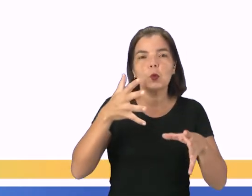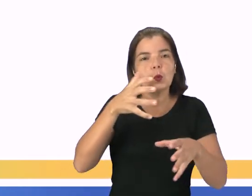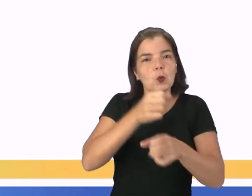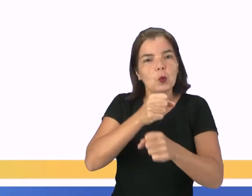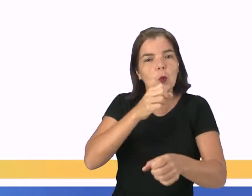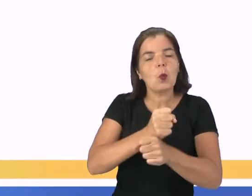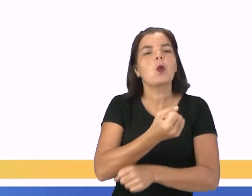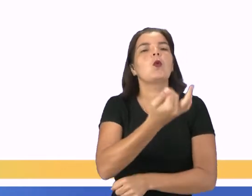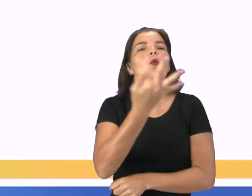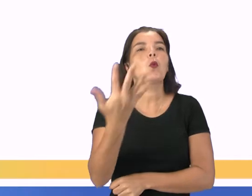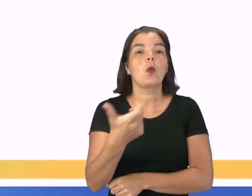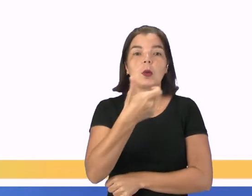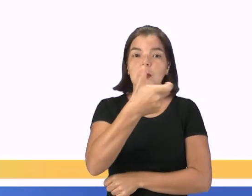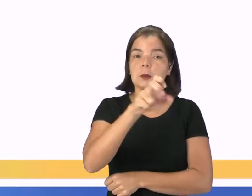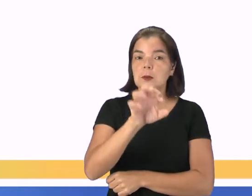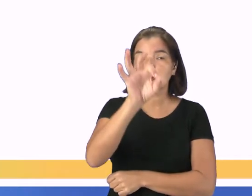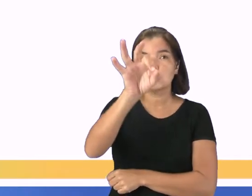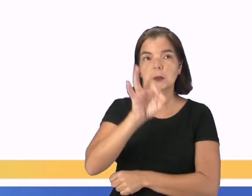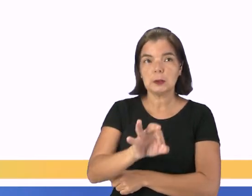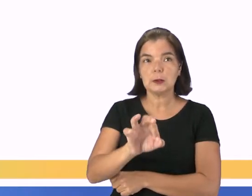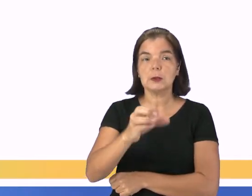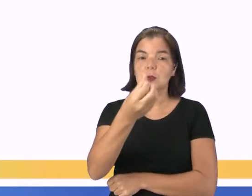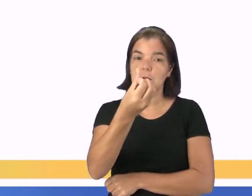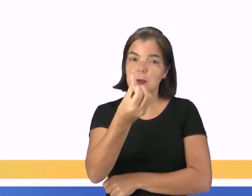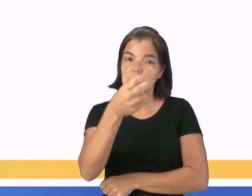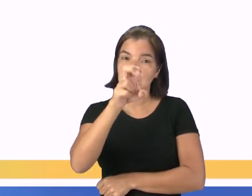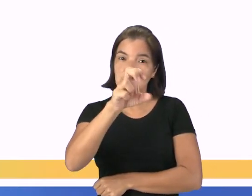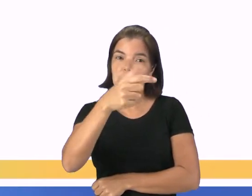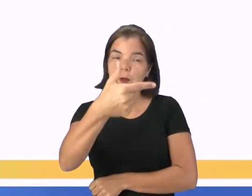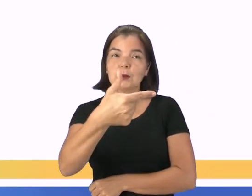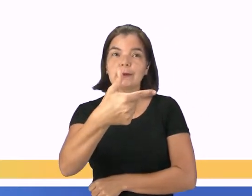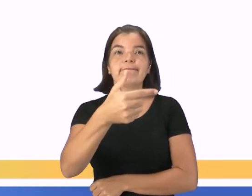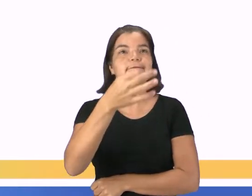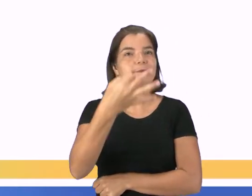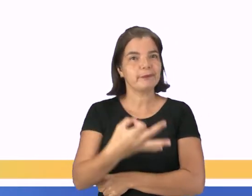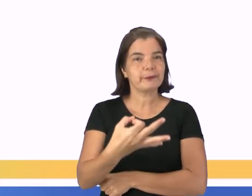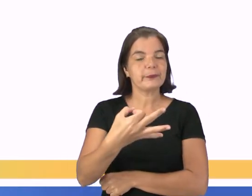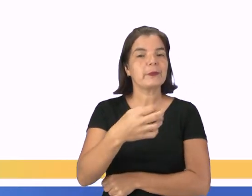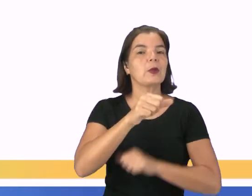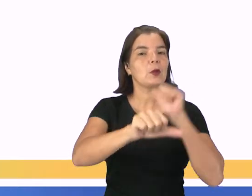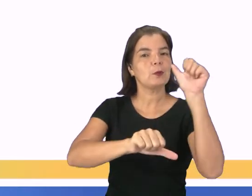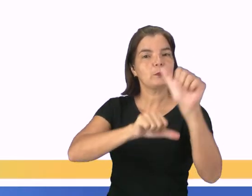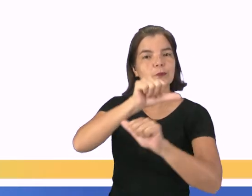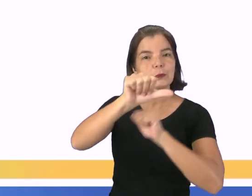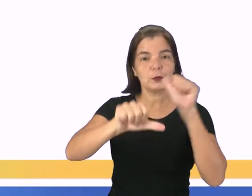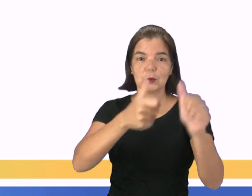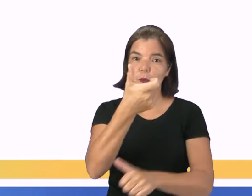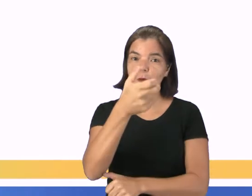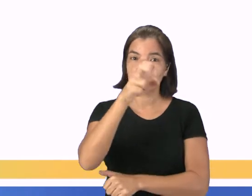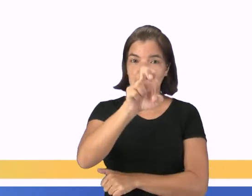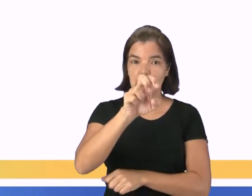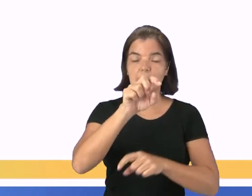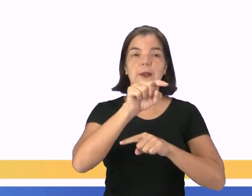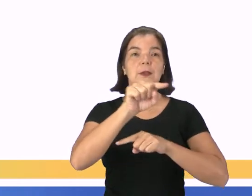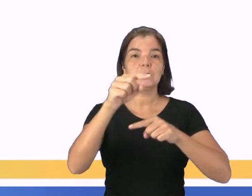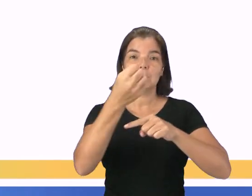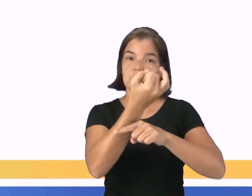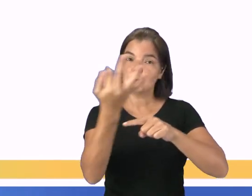que é 15% de 652, certo? Então, transformaremos 15% em uma